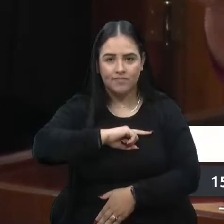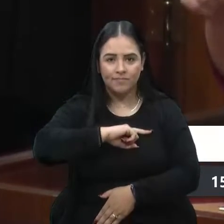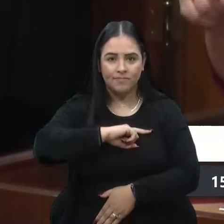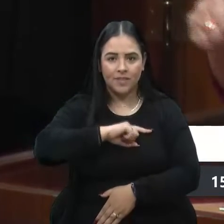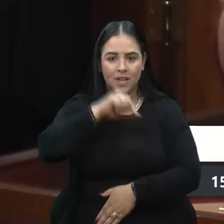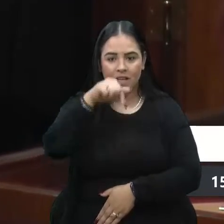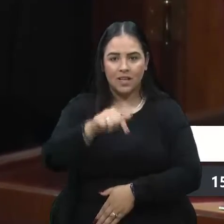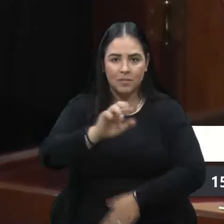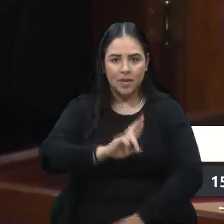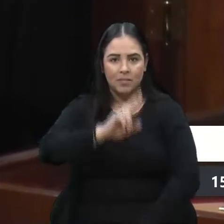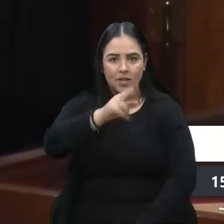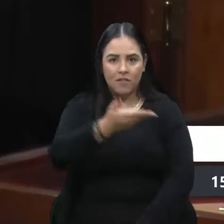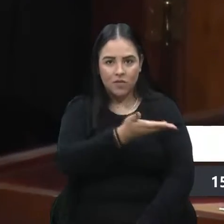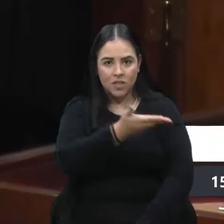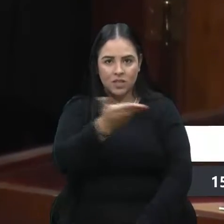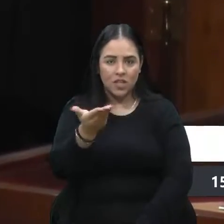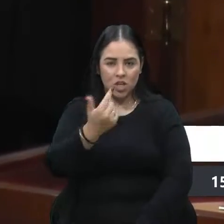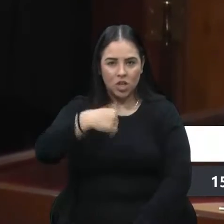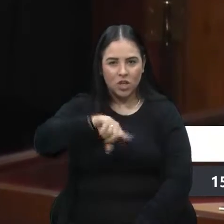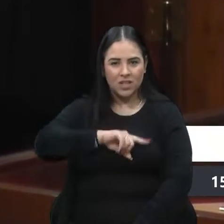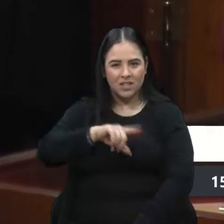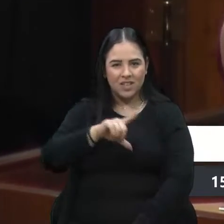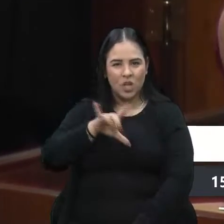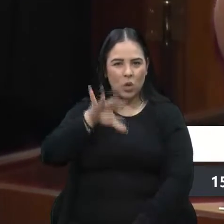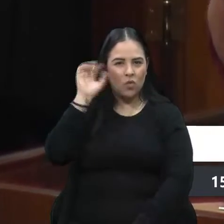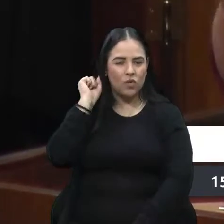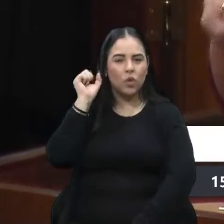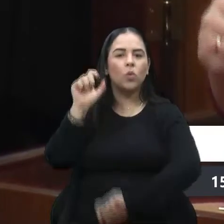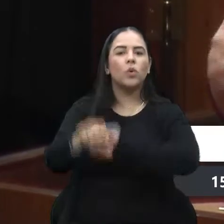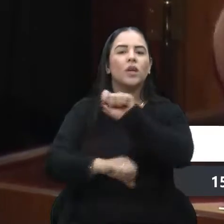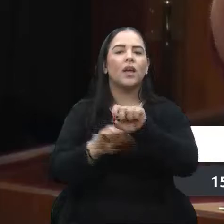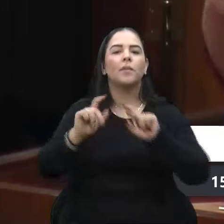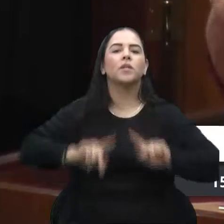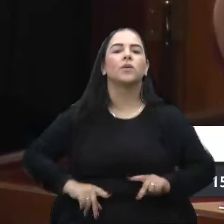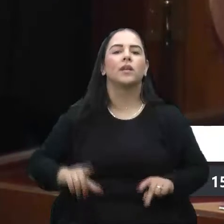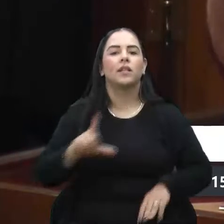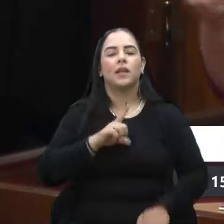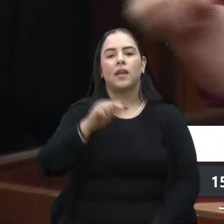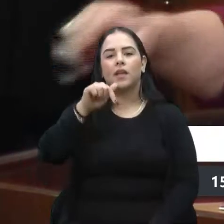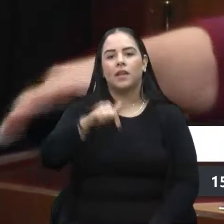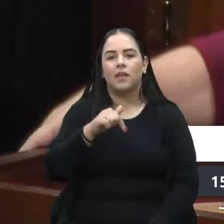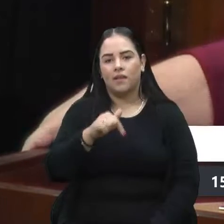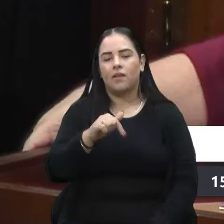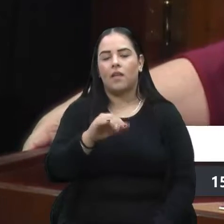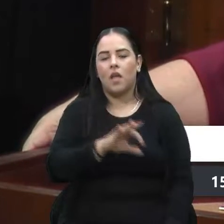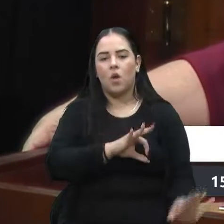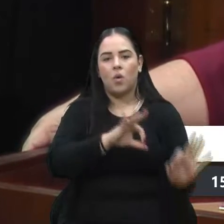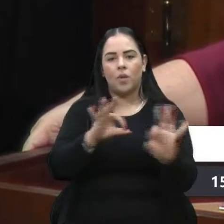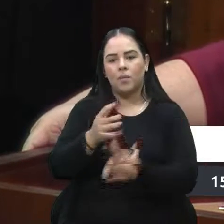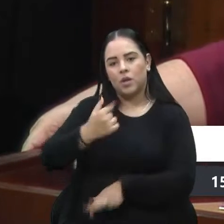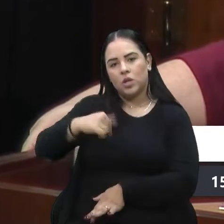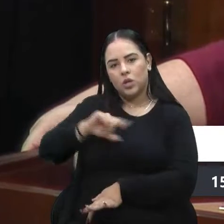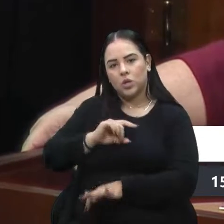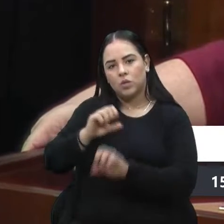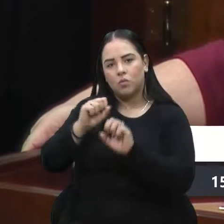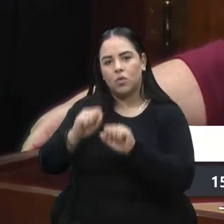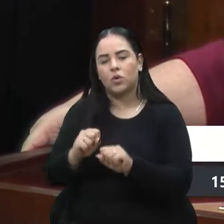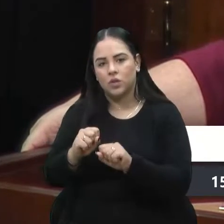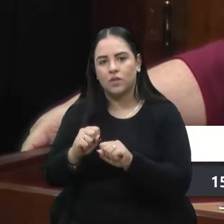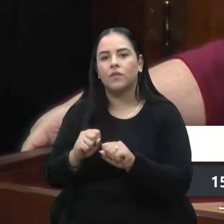para representar vocês e temos que escutar é quem está aqui nesta casa, que vem e acompanha para nós poder fazer